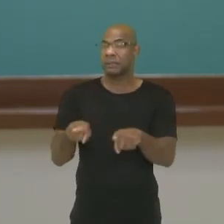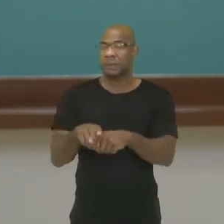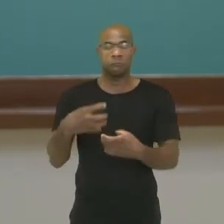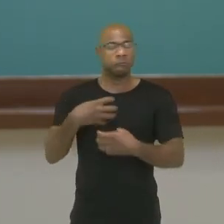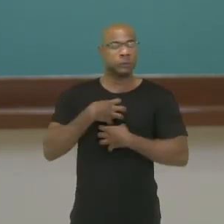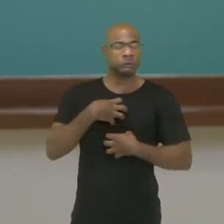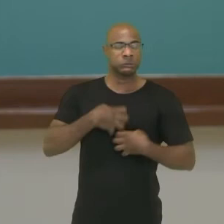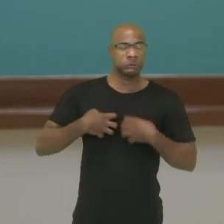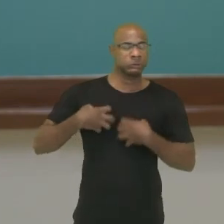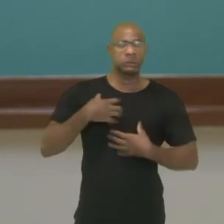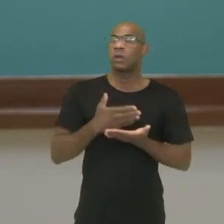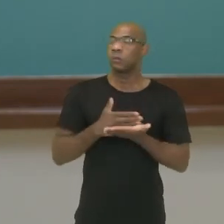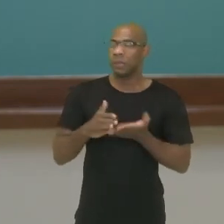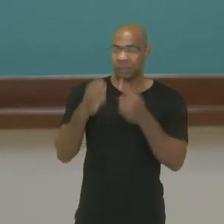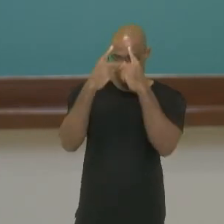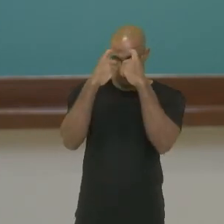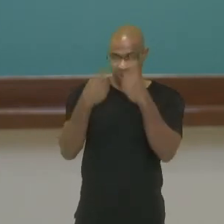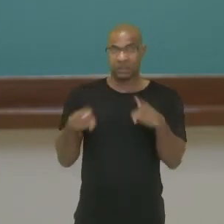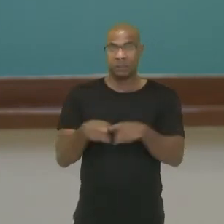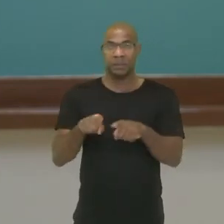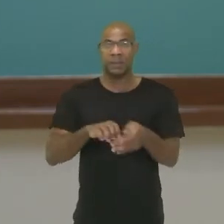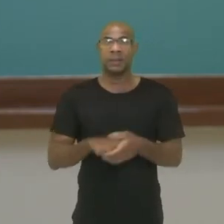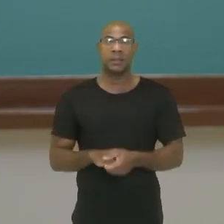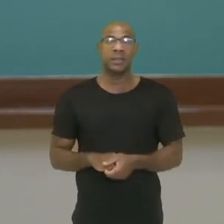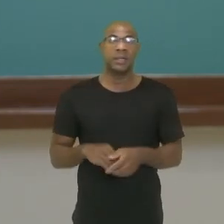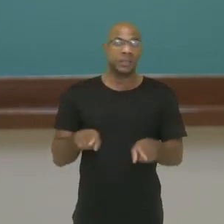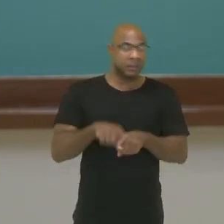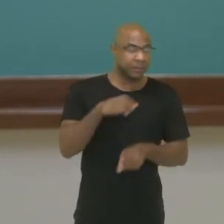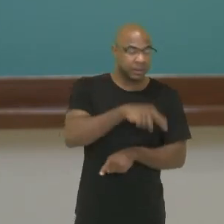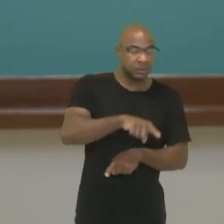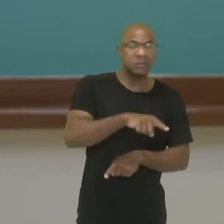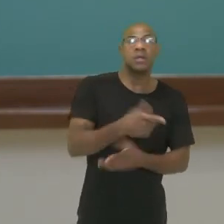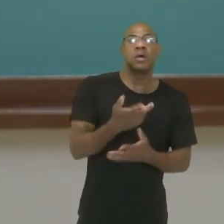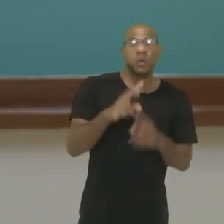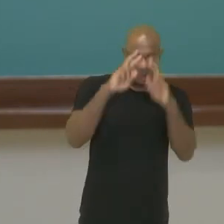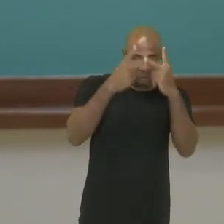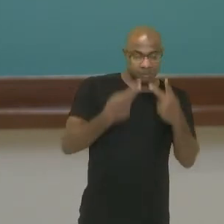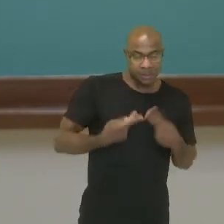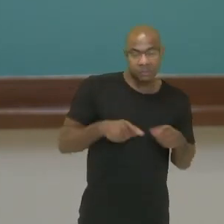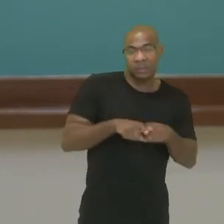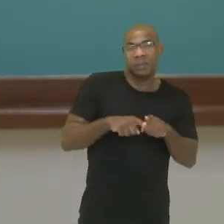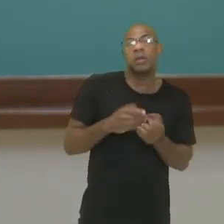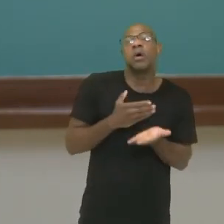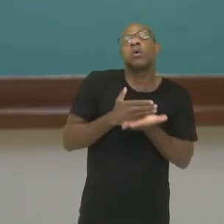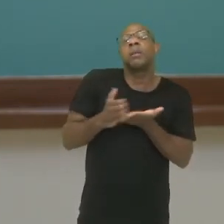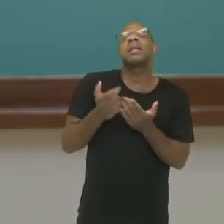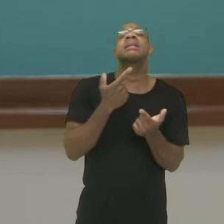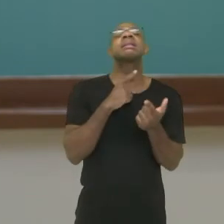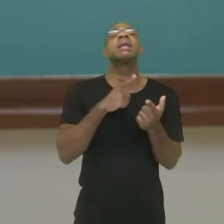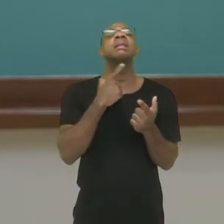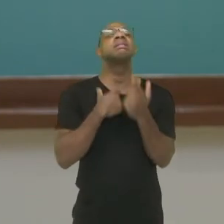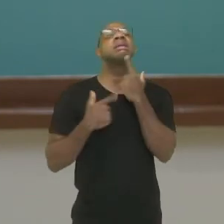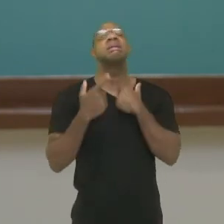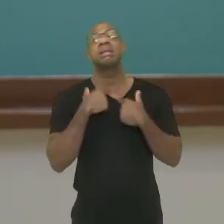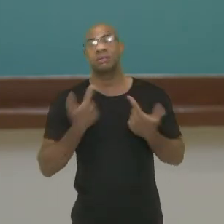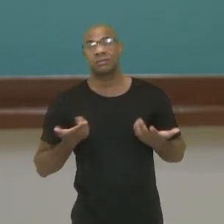do ser humano pelo outro. É o desejo de ter, de consumir, de se, né, apropriar daquilo que não se consegue de outras